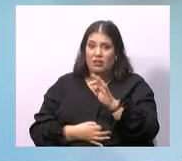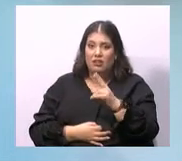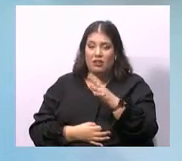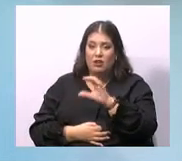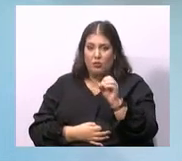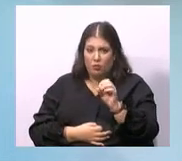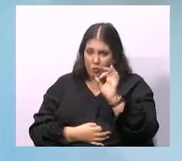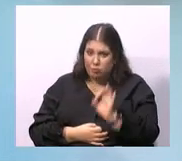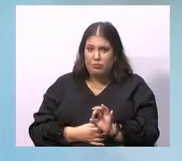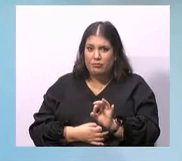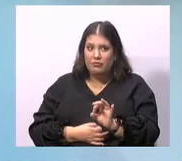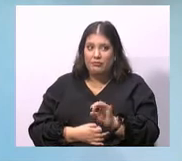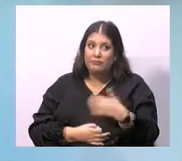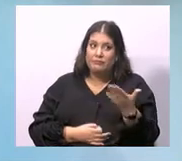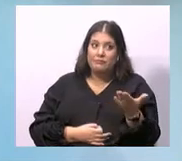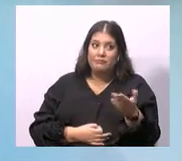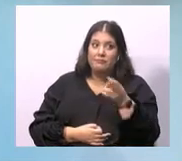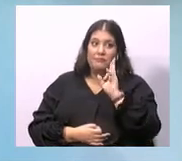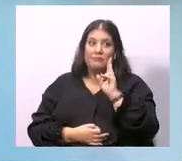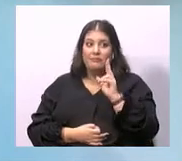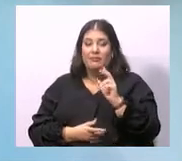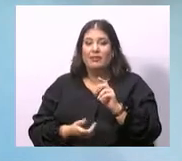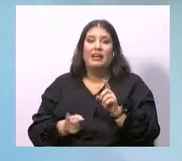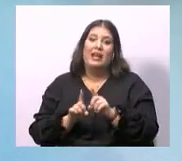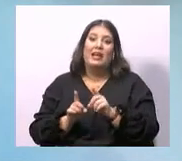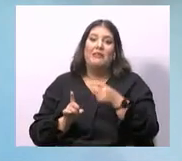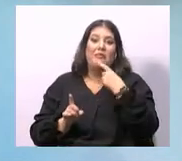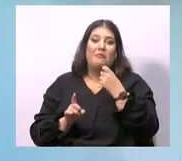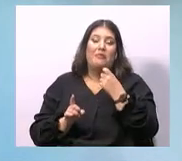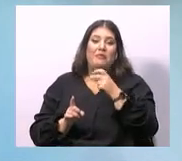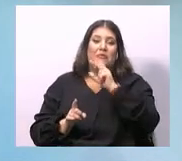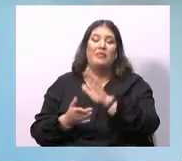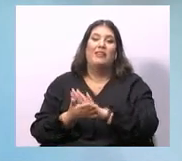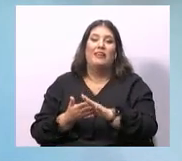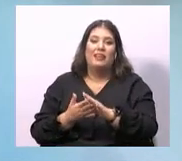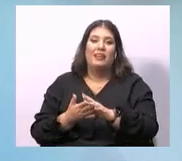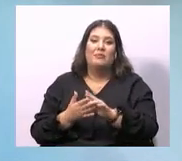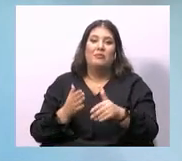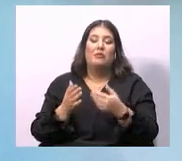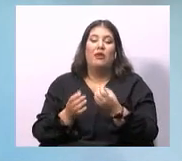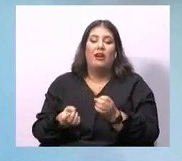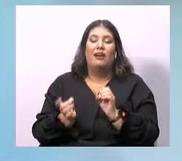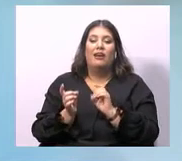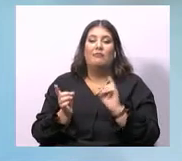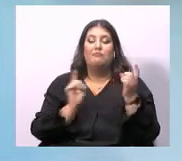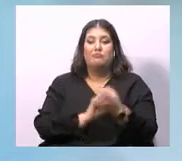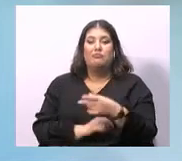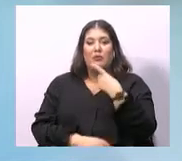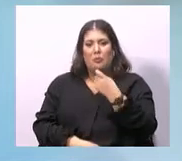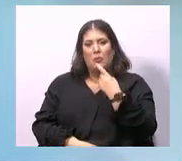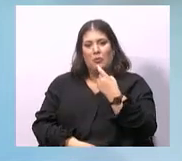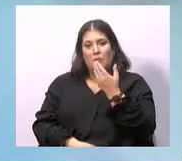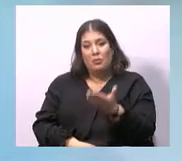fungo? Eu peço desculpa estar a devolver muitas perguntas a uma pergunta, não é? Claro. Mas para ajudar, de